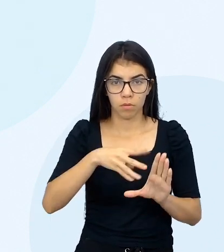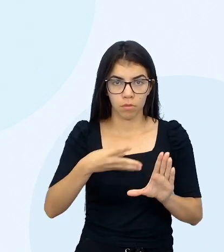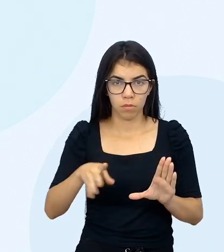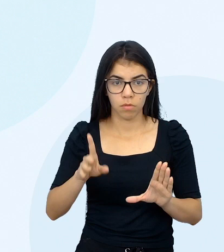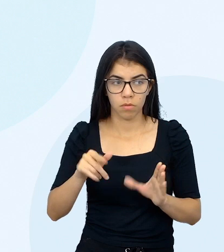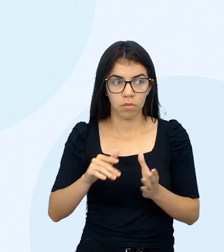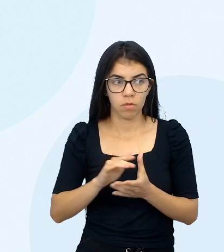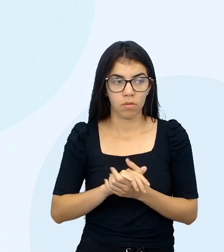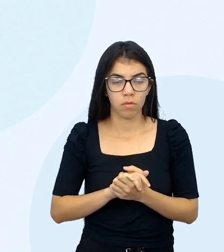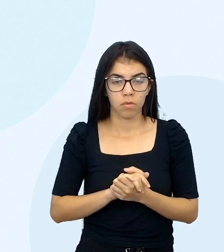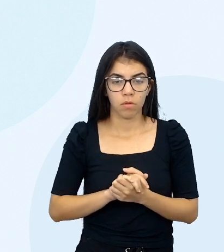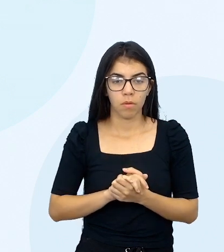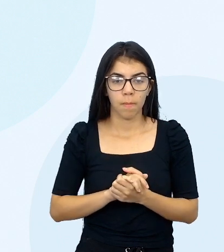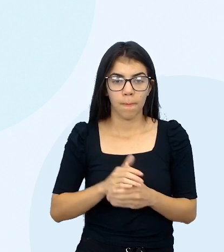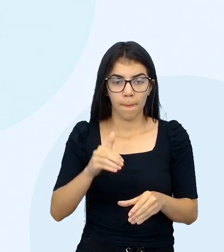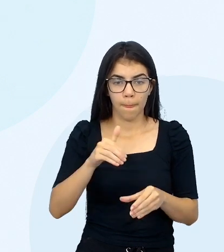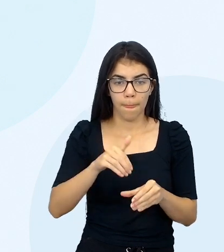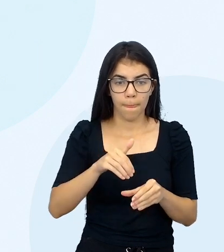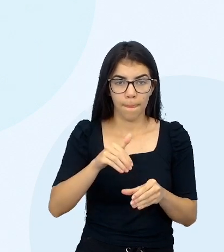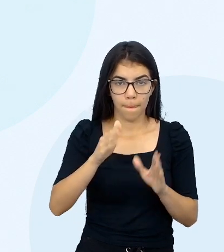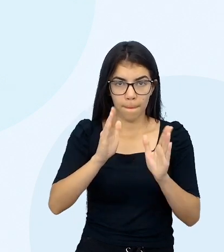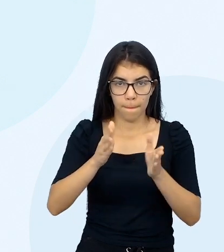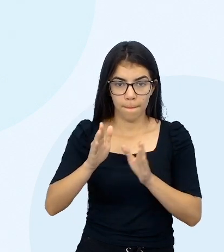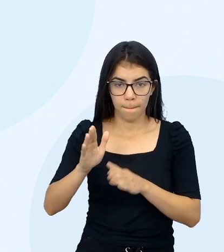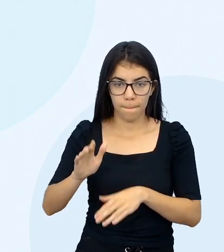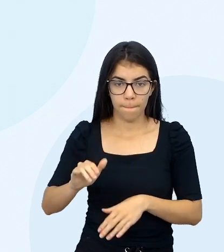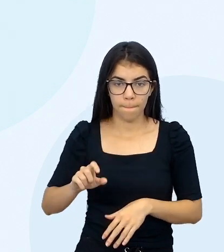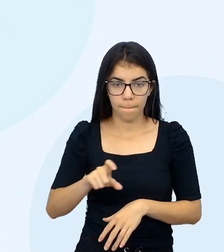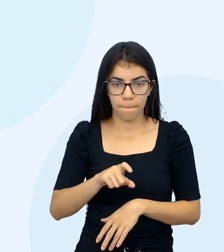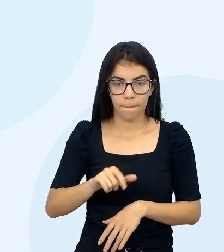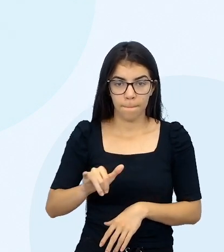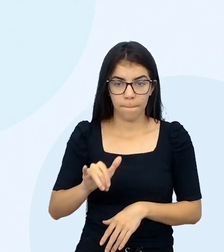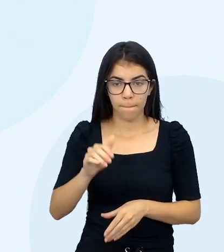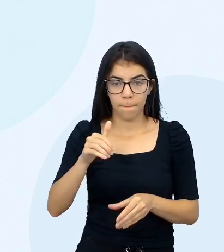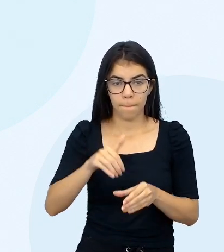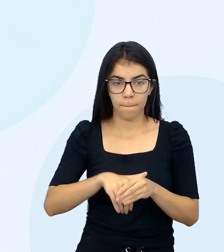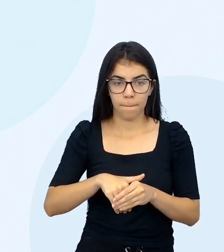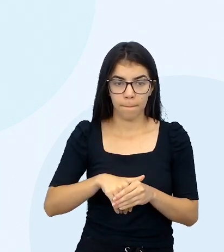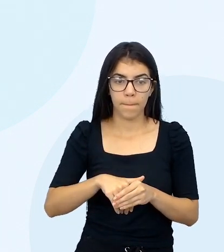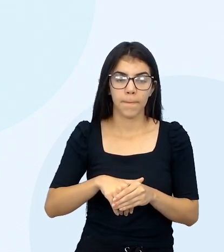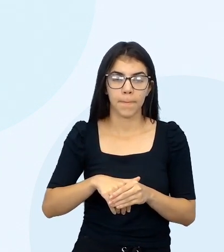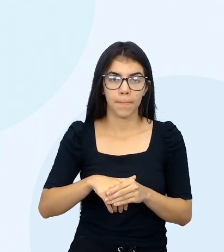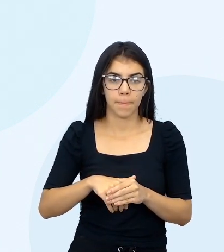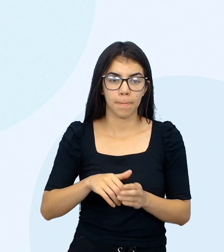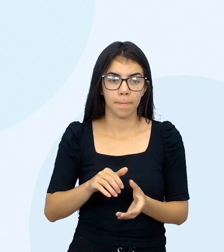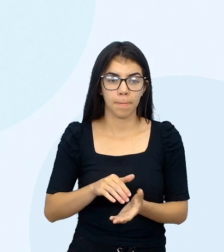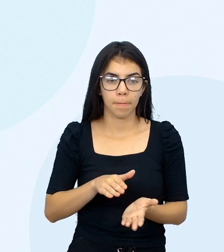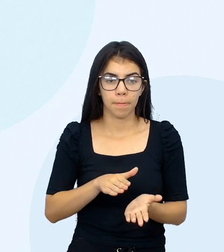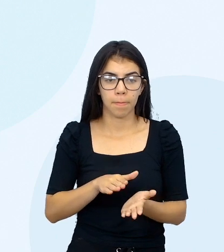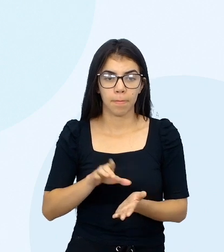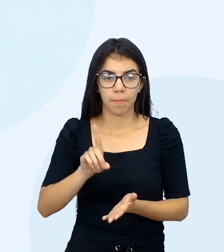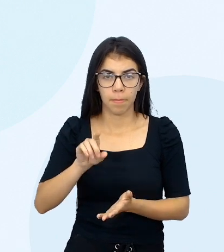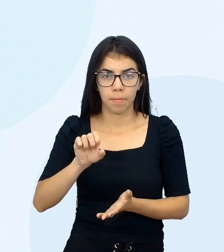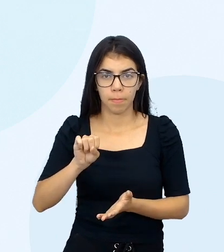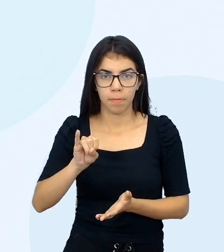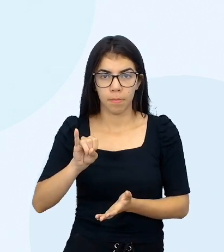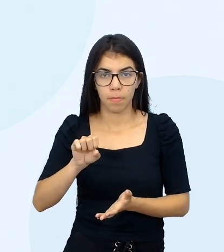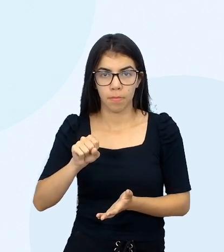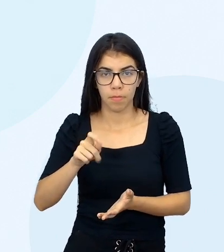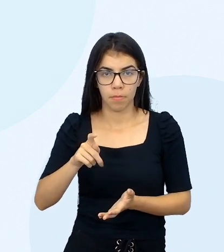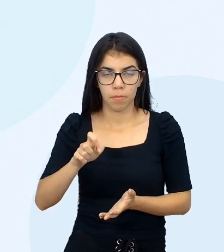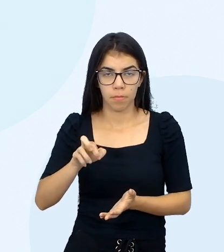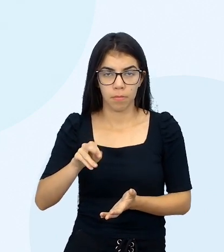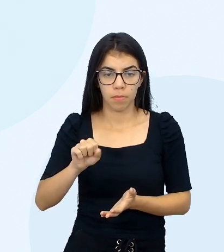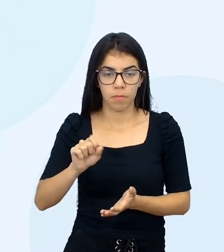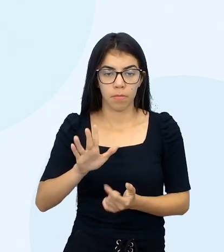que é o que tem que estar no meu gráfico, né? E eu vou lá no inserir. Dentro do inserir existe gráfico de dispersão. E